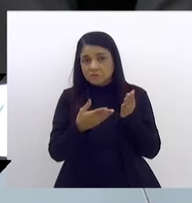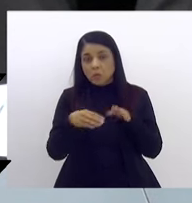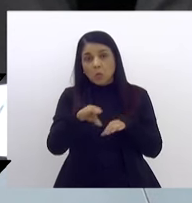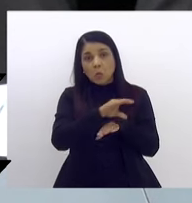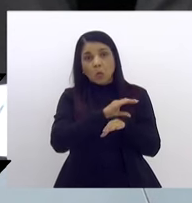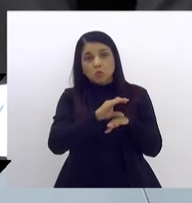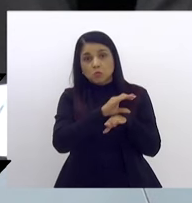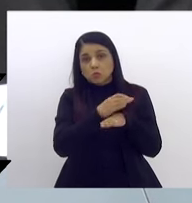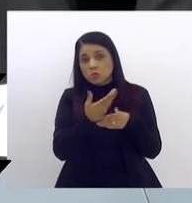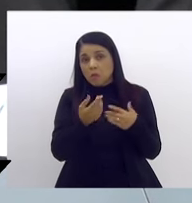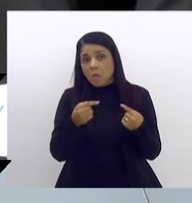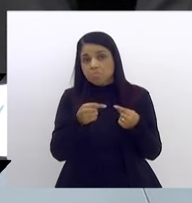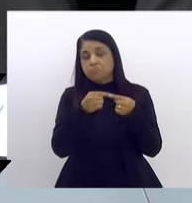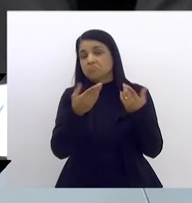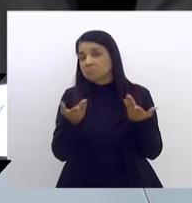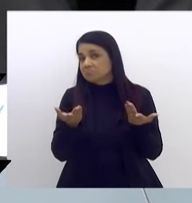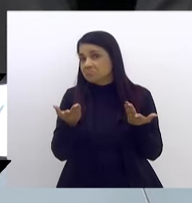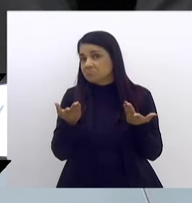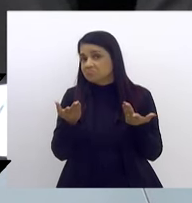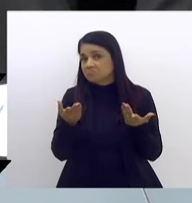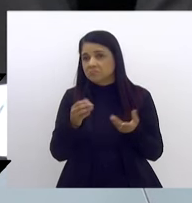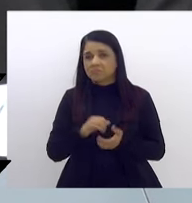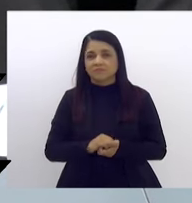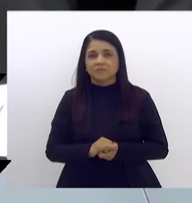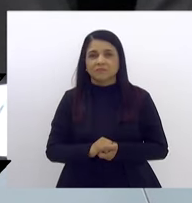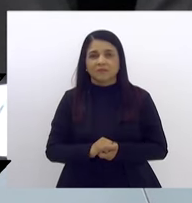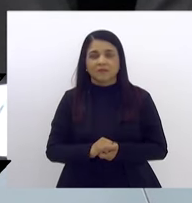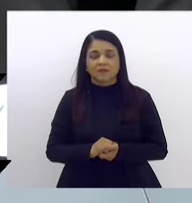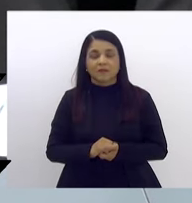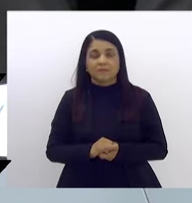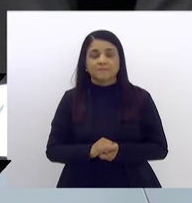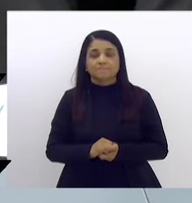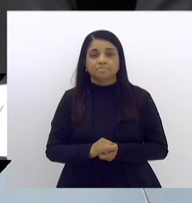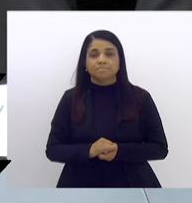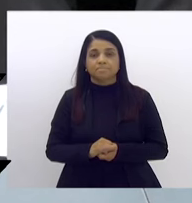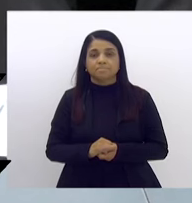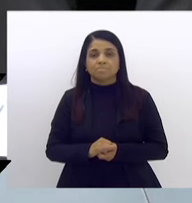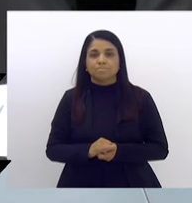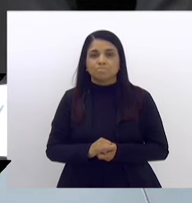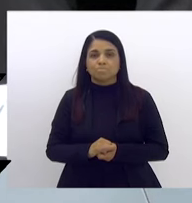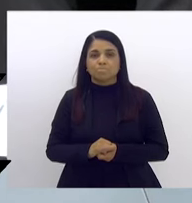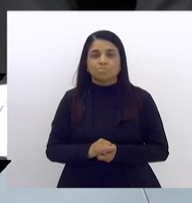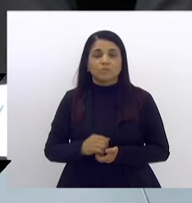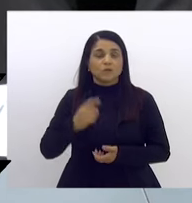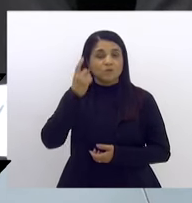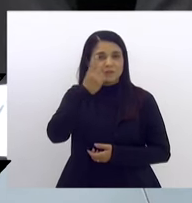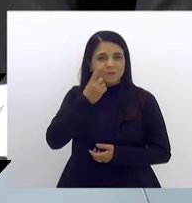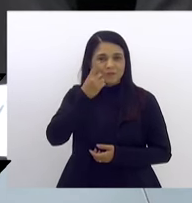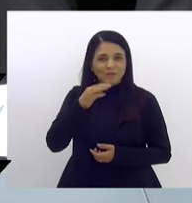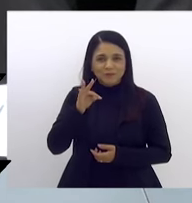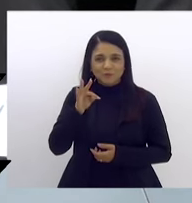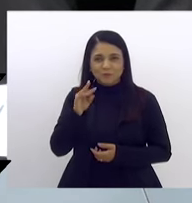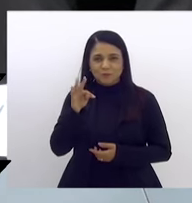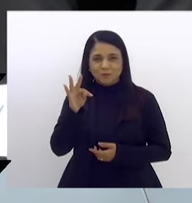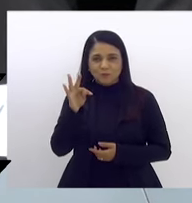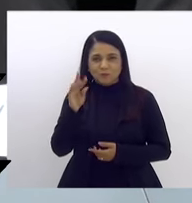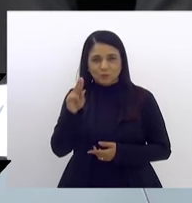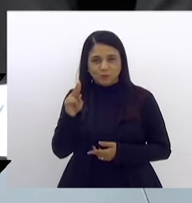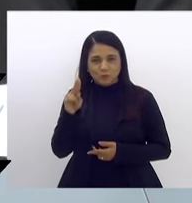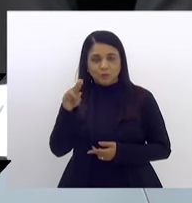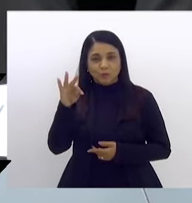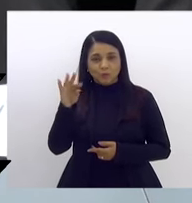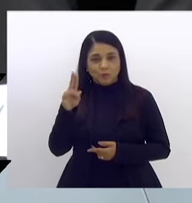constitucional então eu acho até que o deputado tutuca devia est modificando